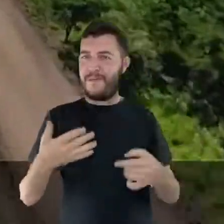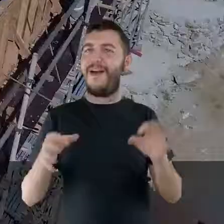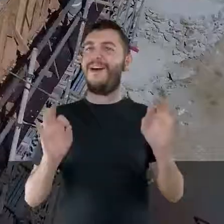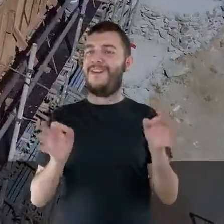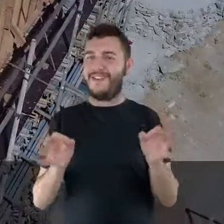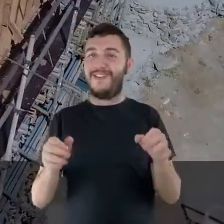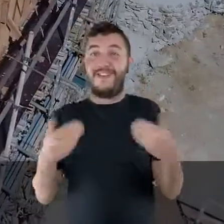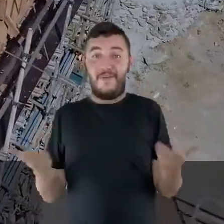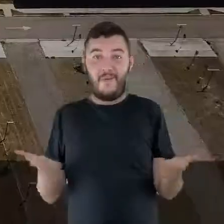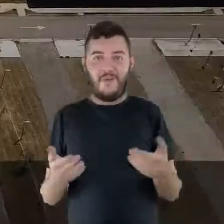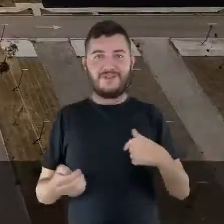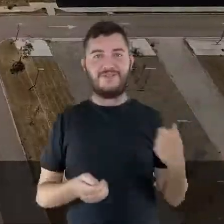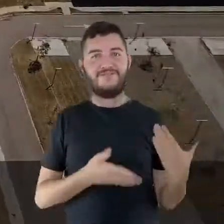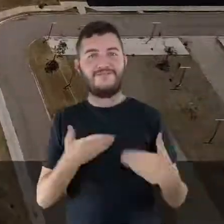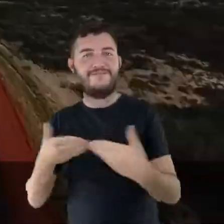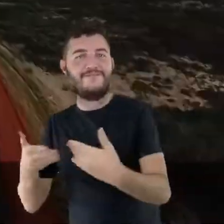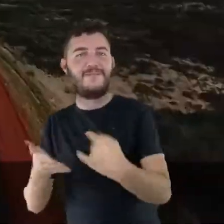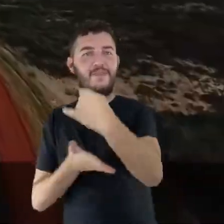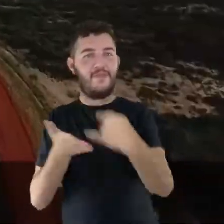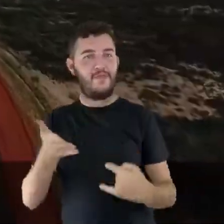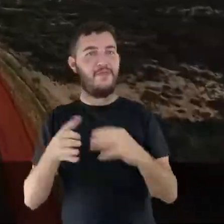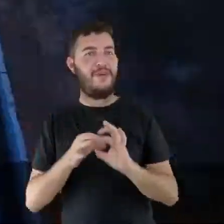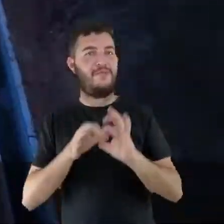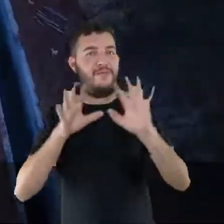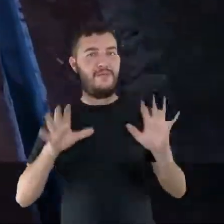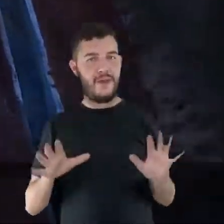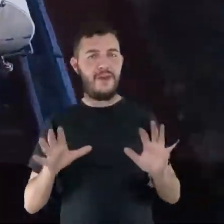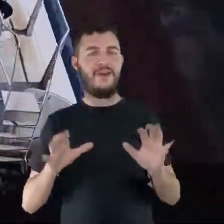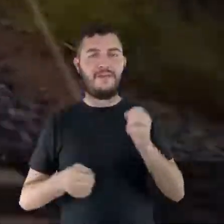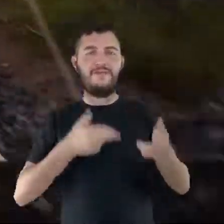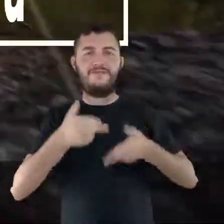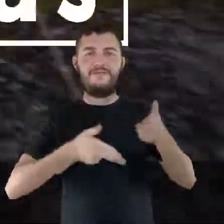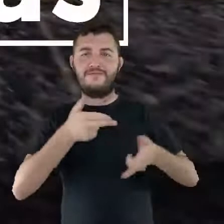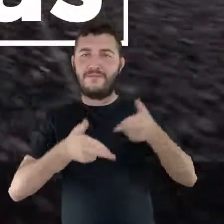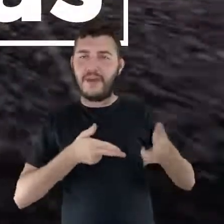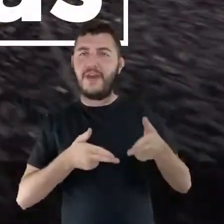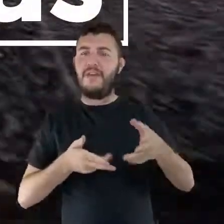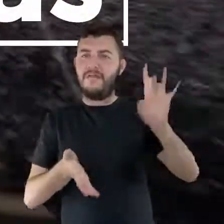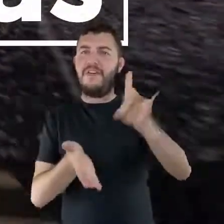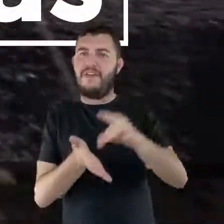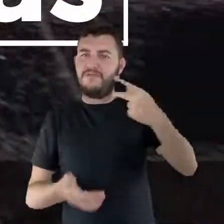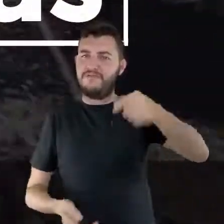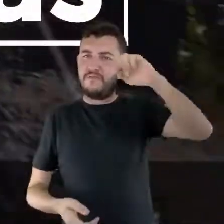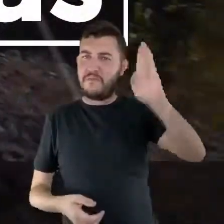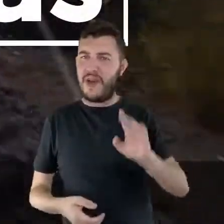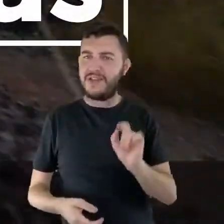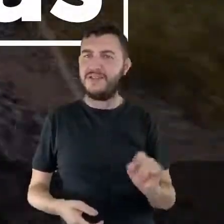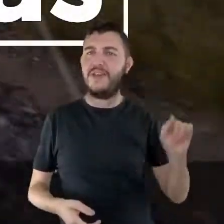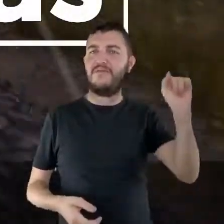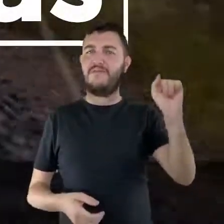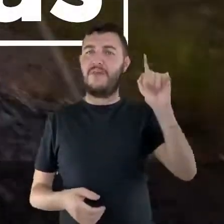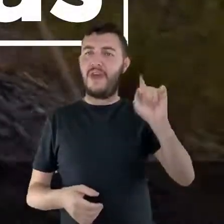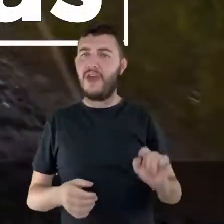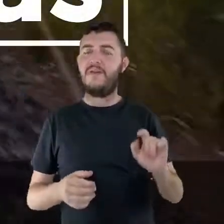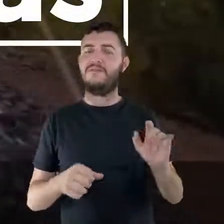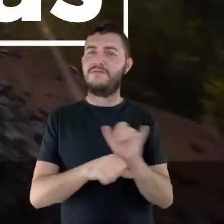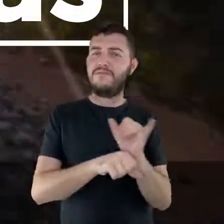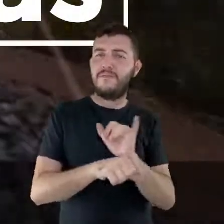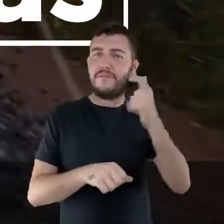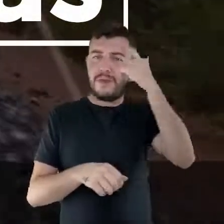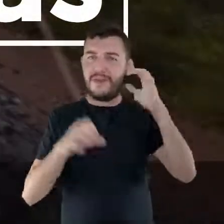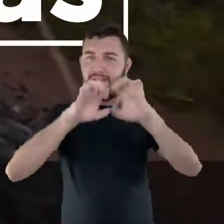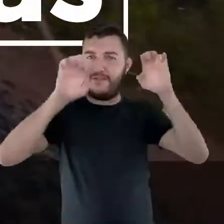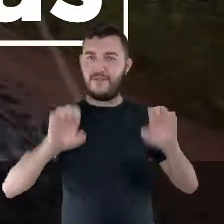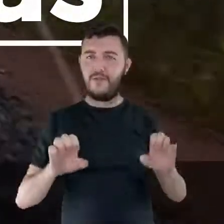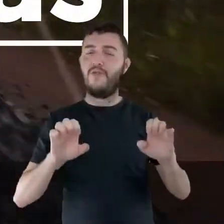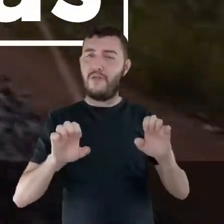Olha, é coisa, viu? E hoje daremos mais um passo. As autorizações ferroviárias passam a ser realidade no